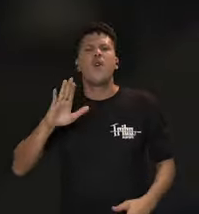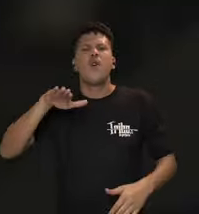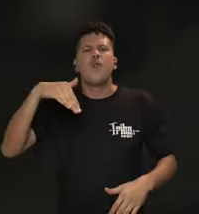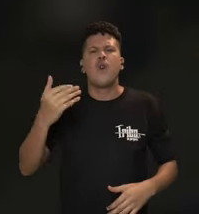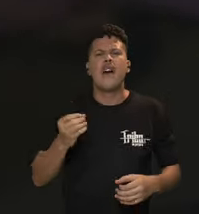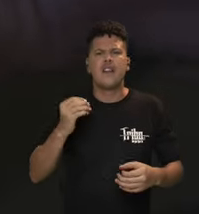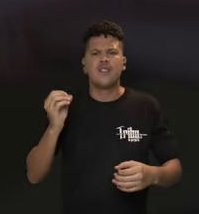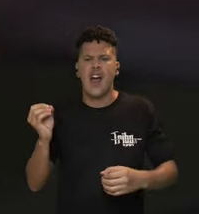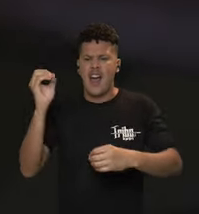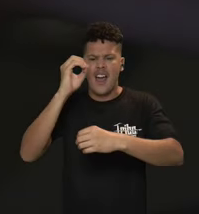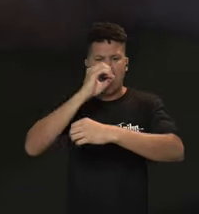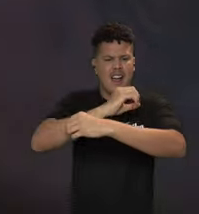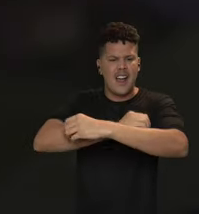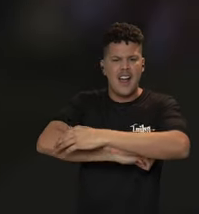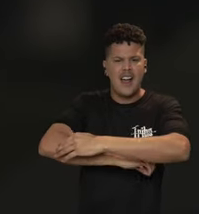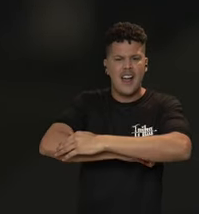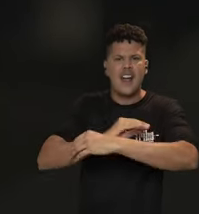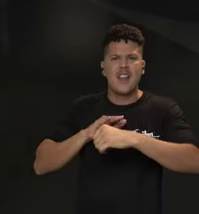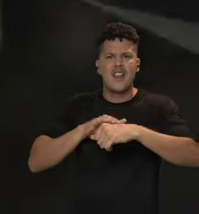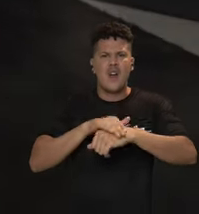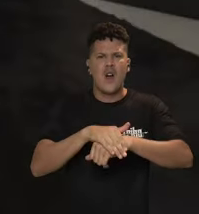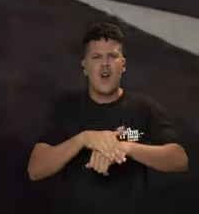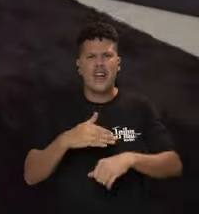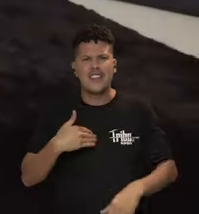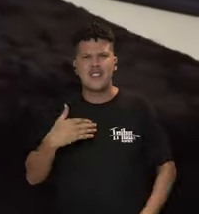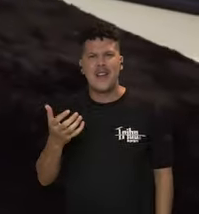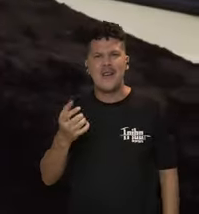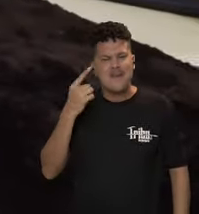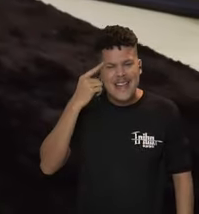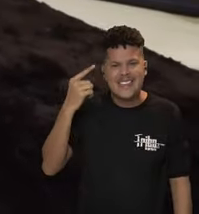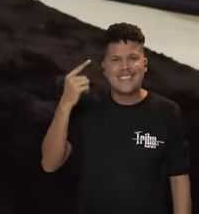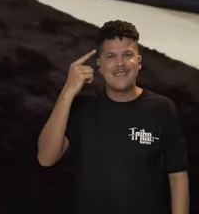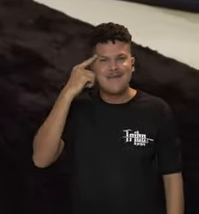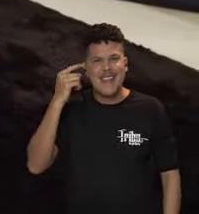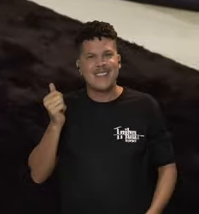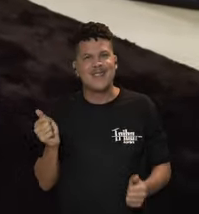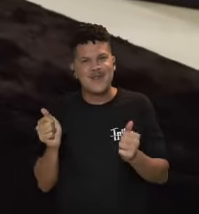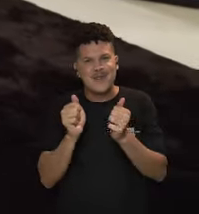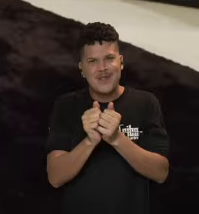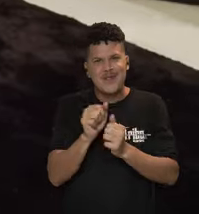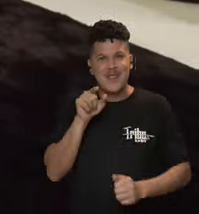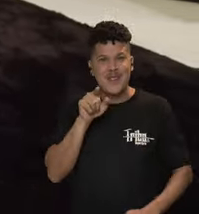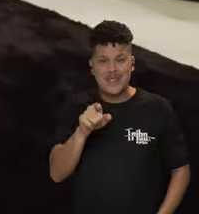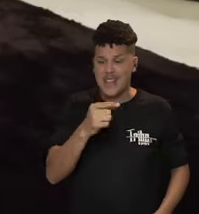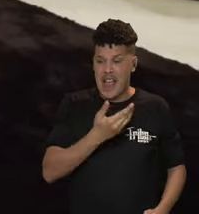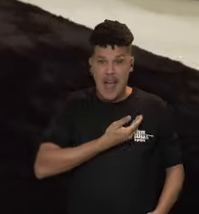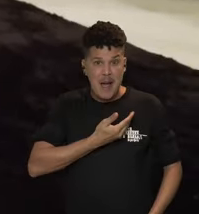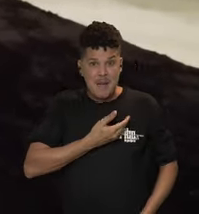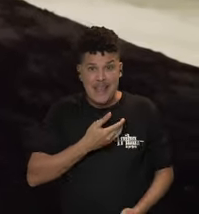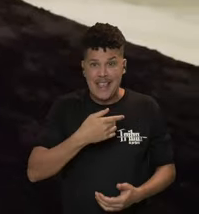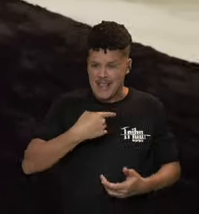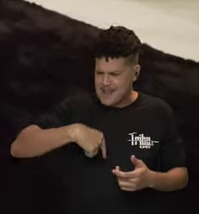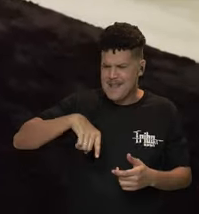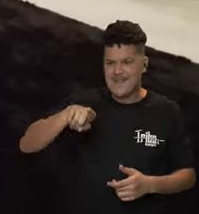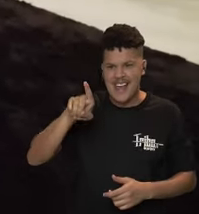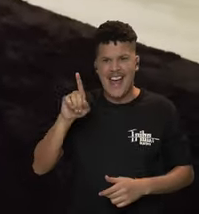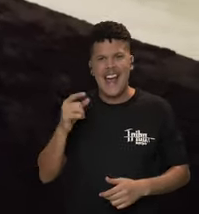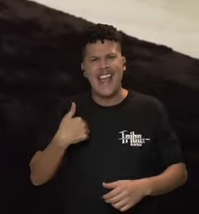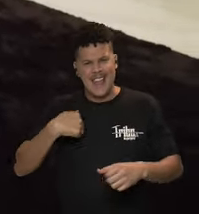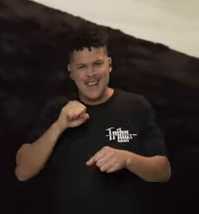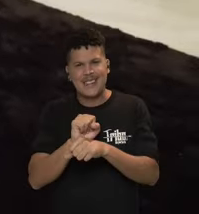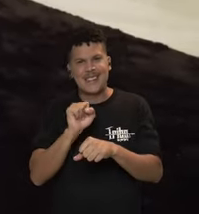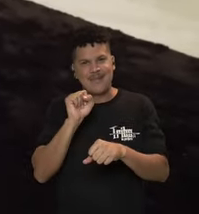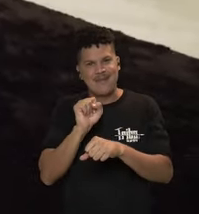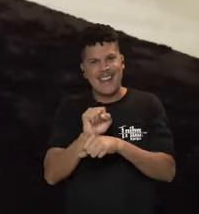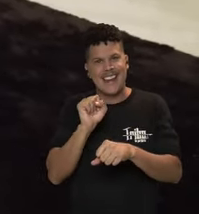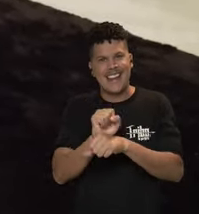Mó calafrio, mal saí de casa. E o pensamento tá contigo. Os moleques já tão indo. Eu espero te ver. Não consegui